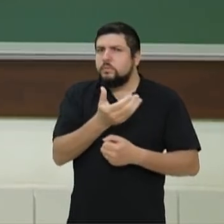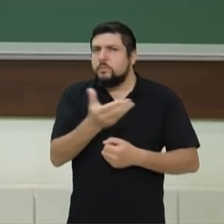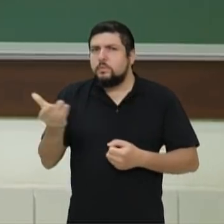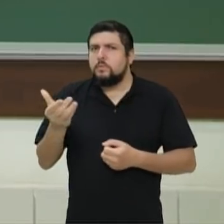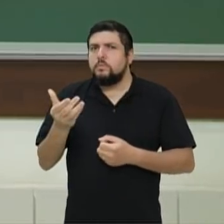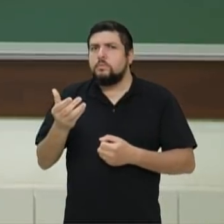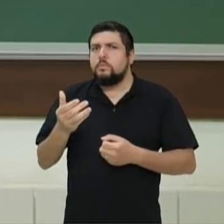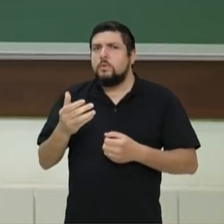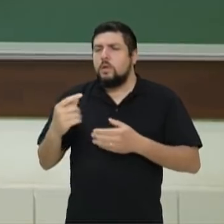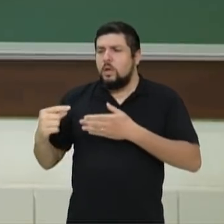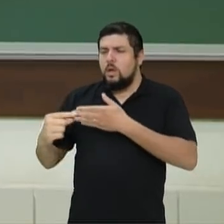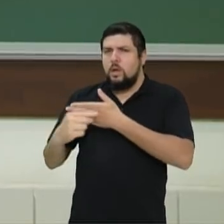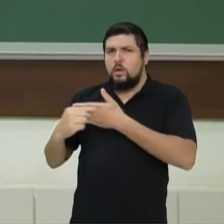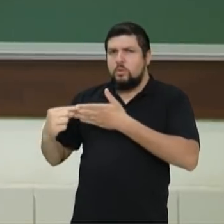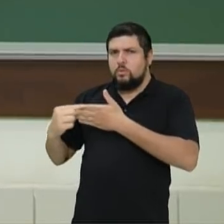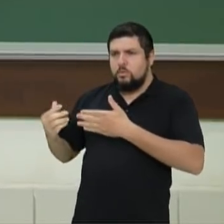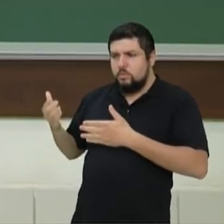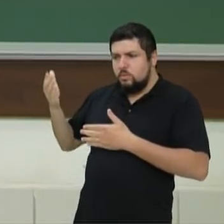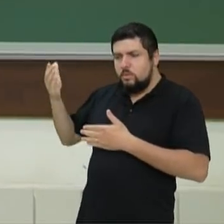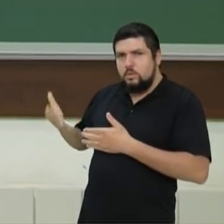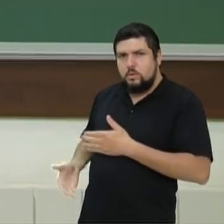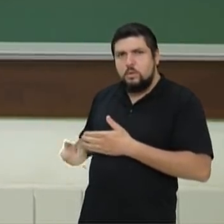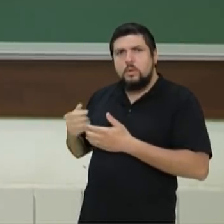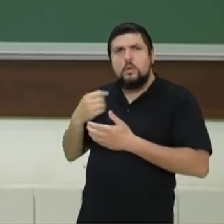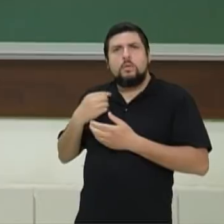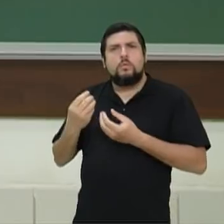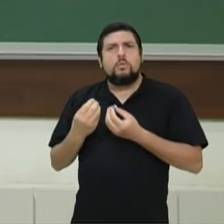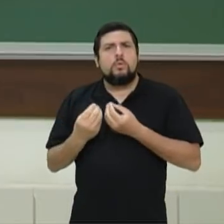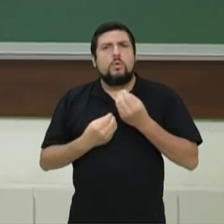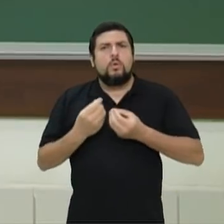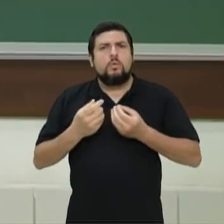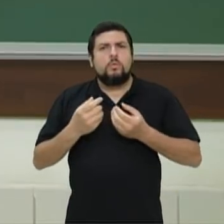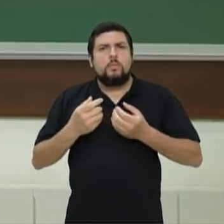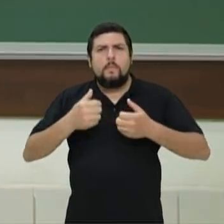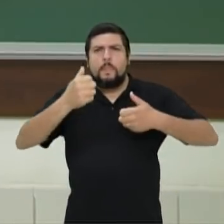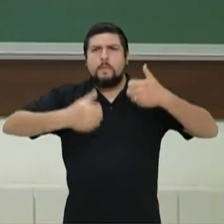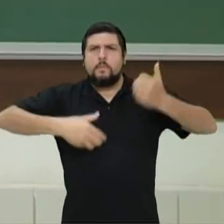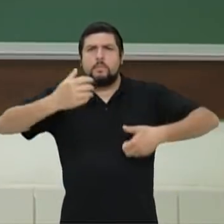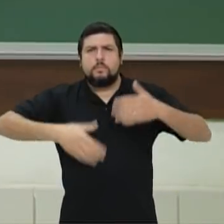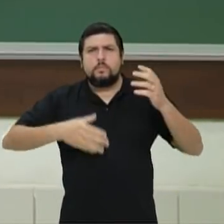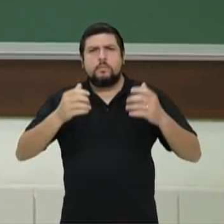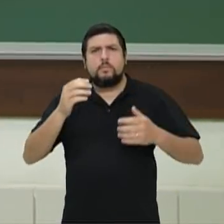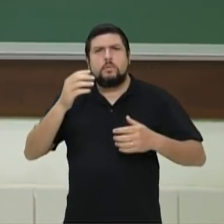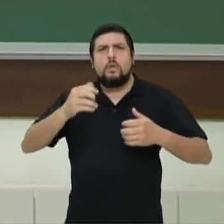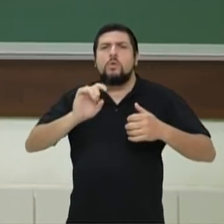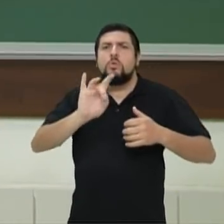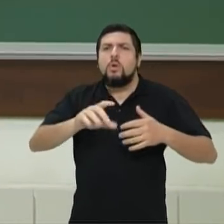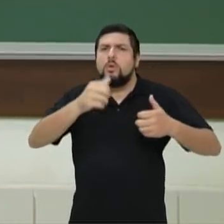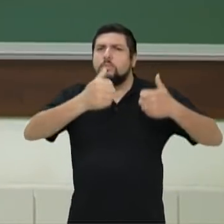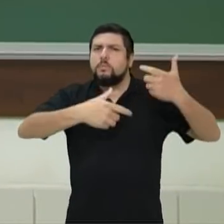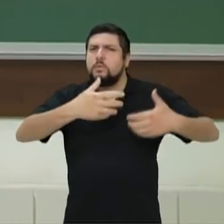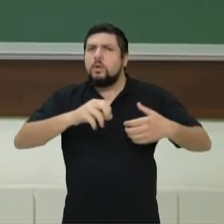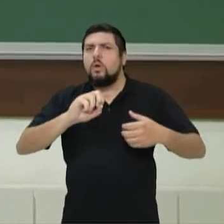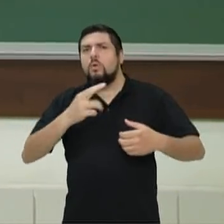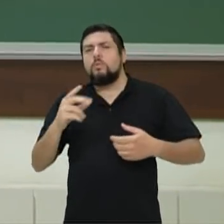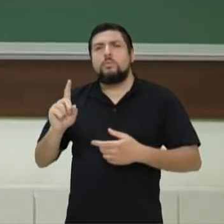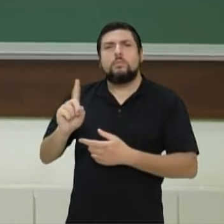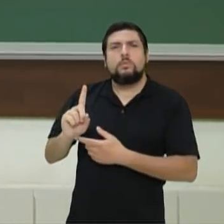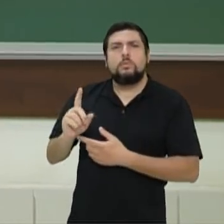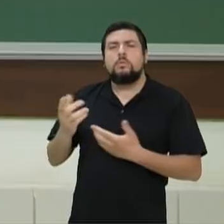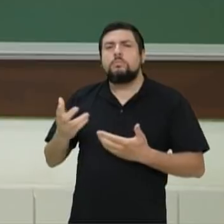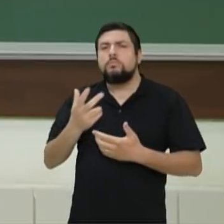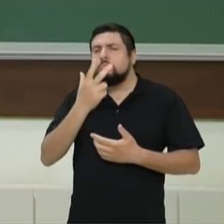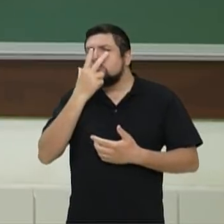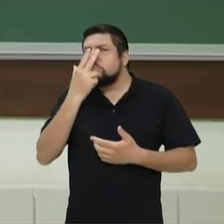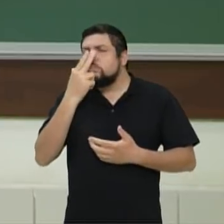que a autora, né, ela relata esses fatos diretamente, né, ou não? O que